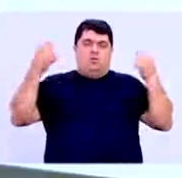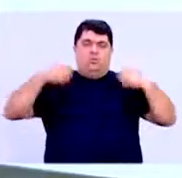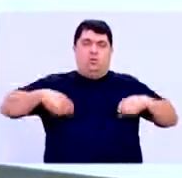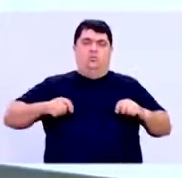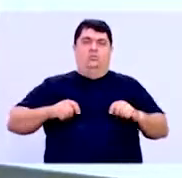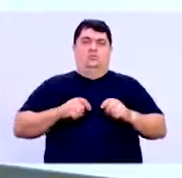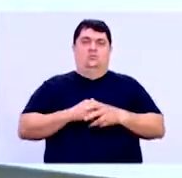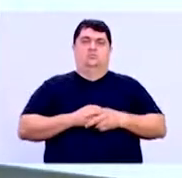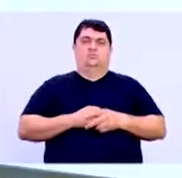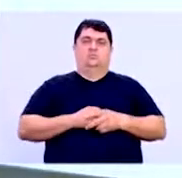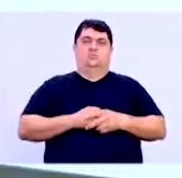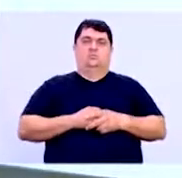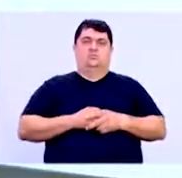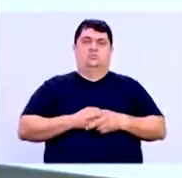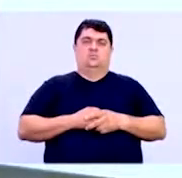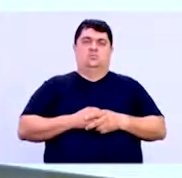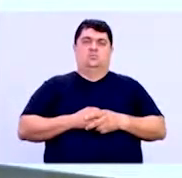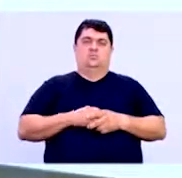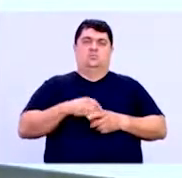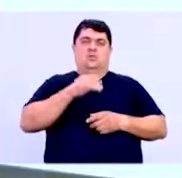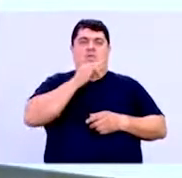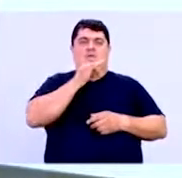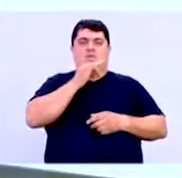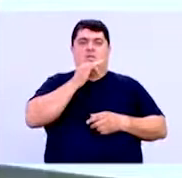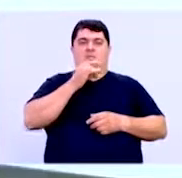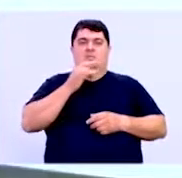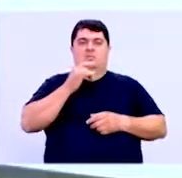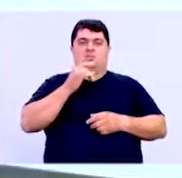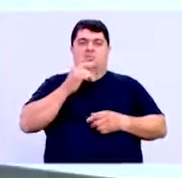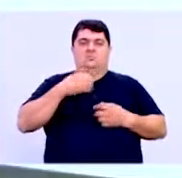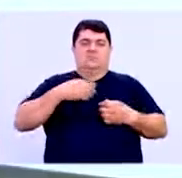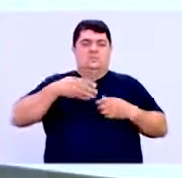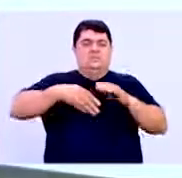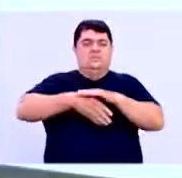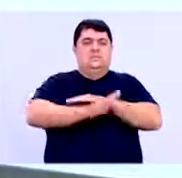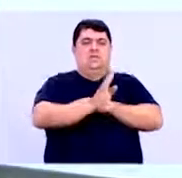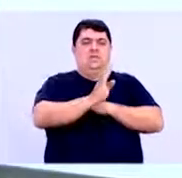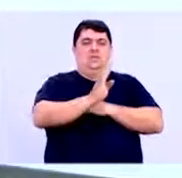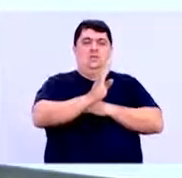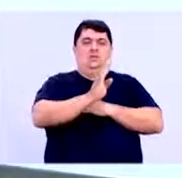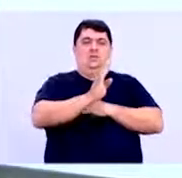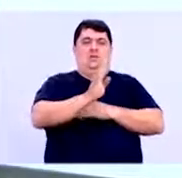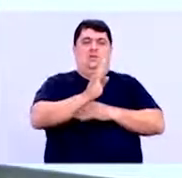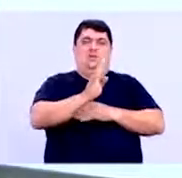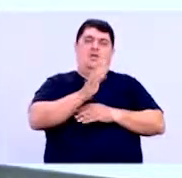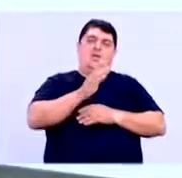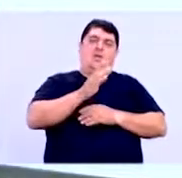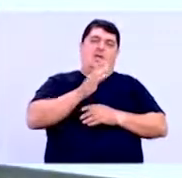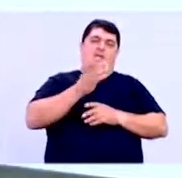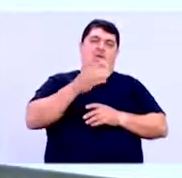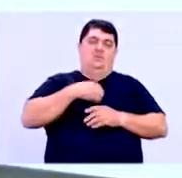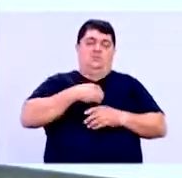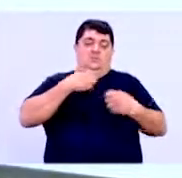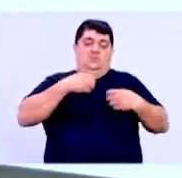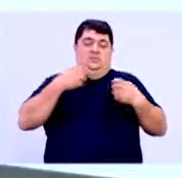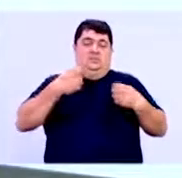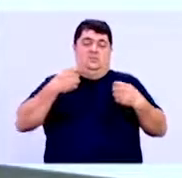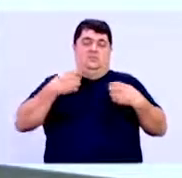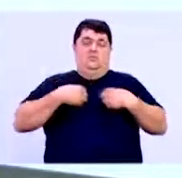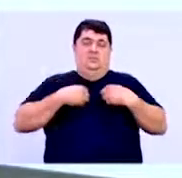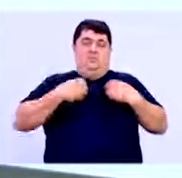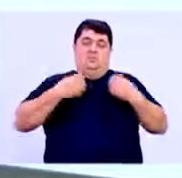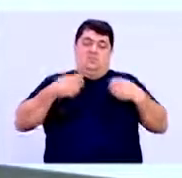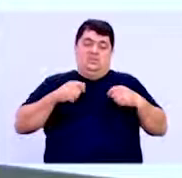roupa. Vamos dizer que sair vai ser a despesa. Ter roupa é sua receita. Para ter roupa, você teve que gastar. E